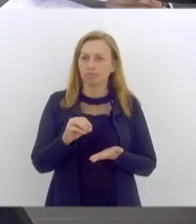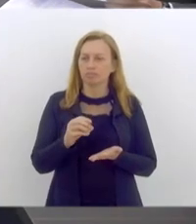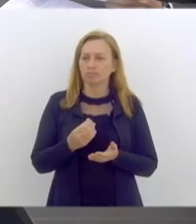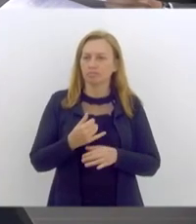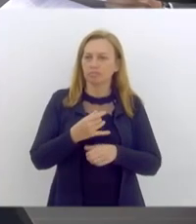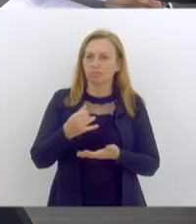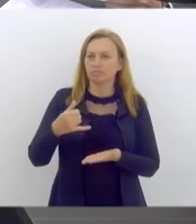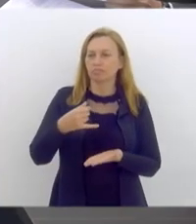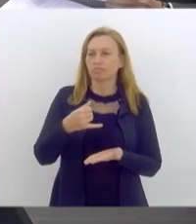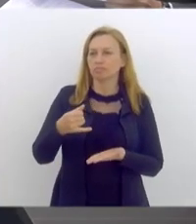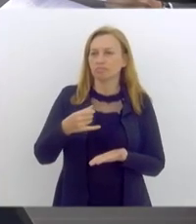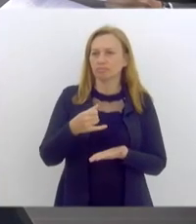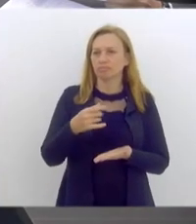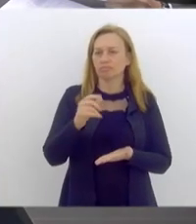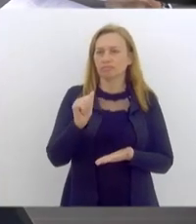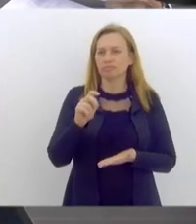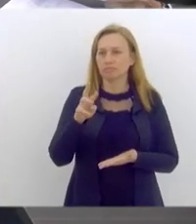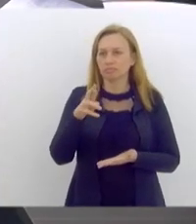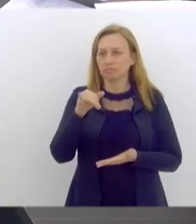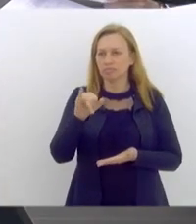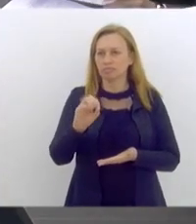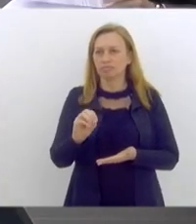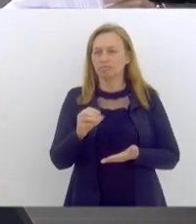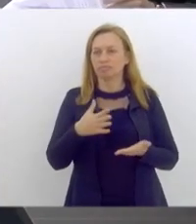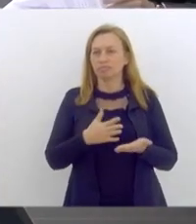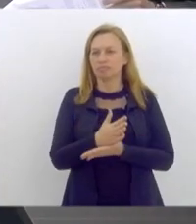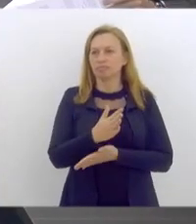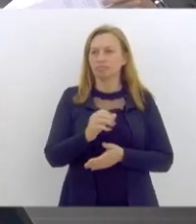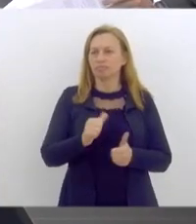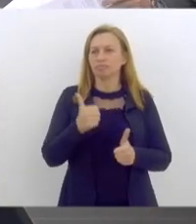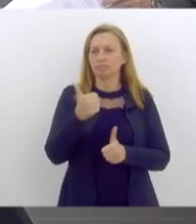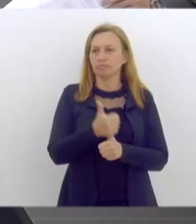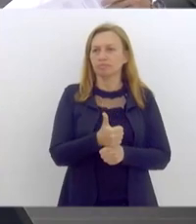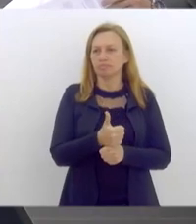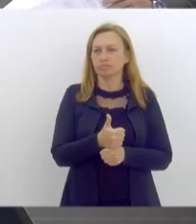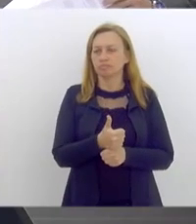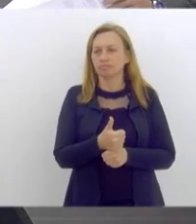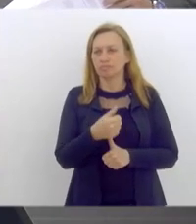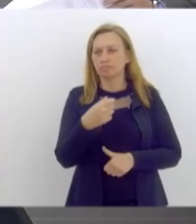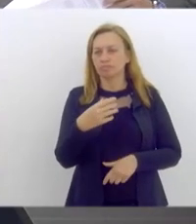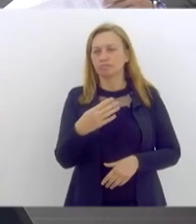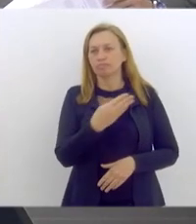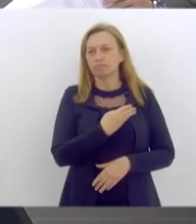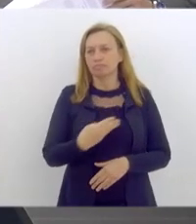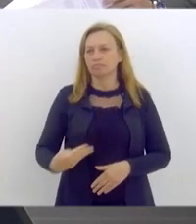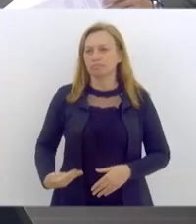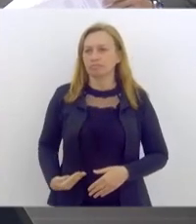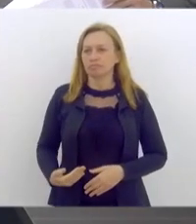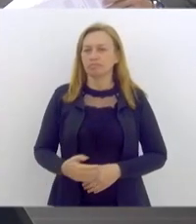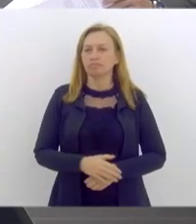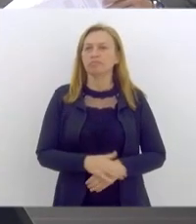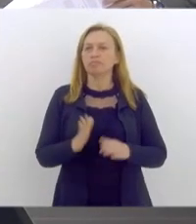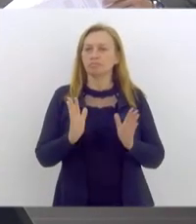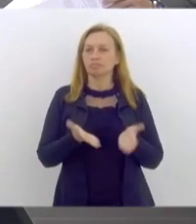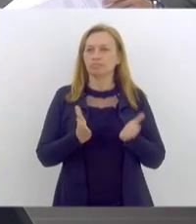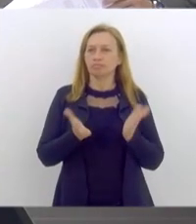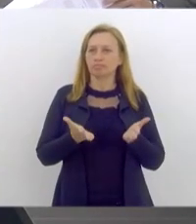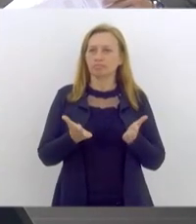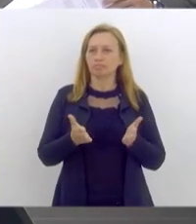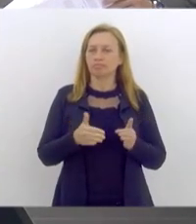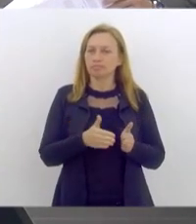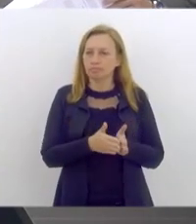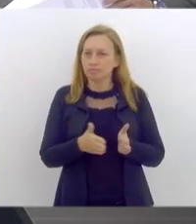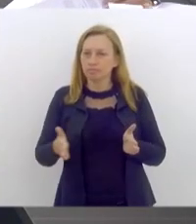social da g-rio que a aprovação da cppde pudesse ser substituída por o ato do governador hoje esse processo